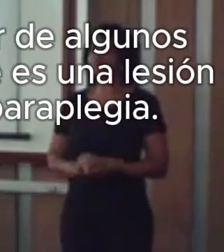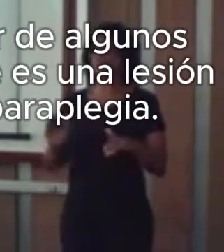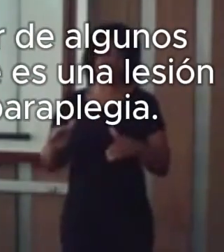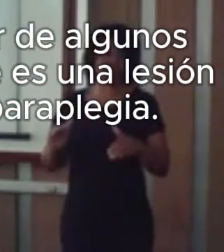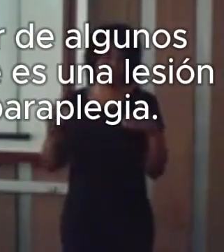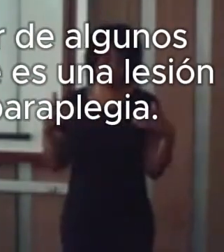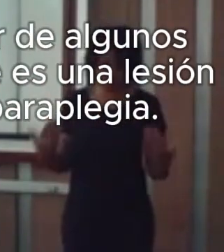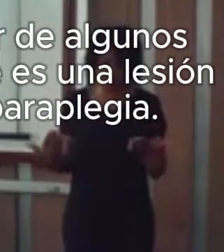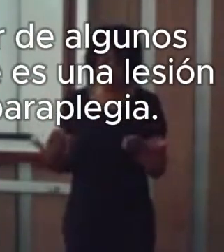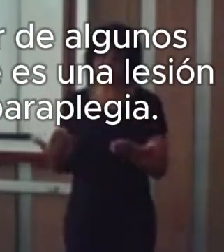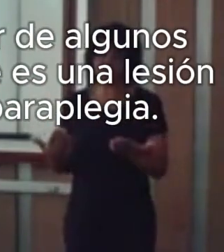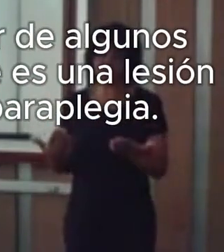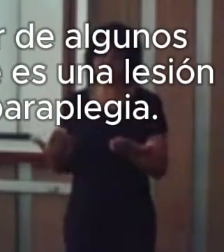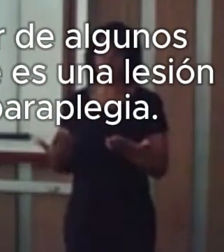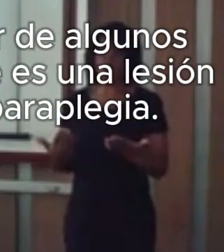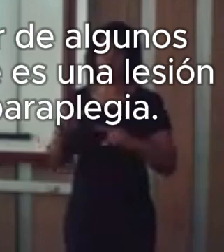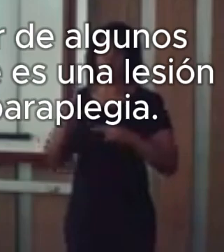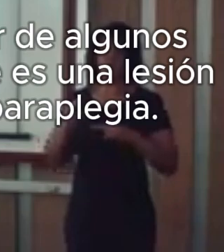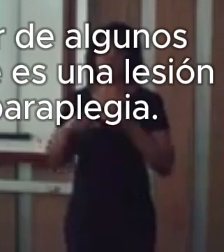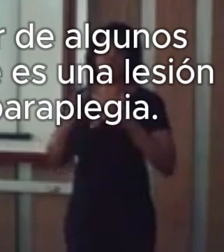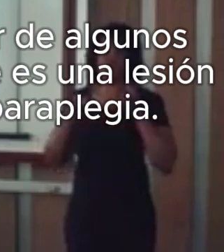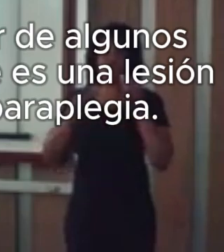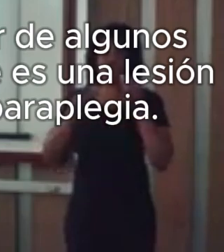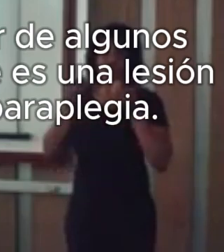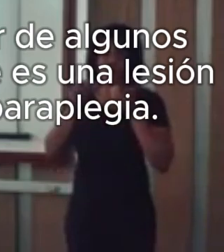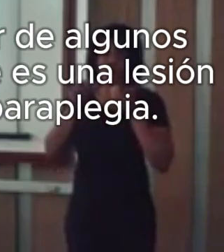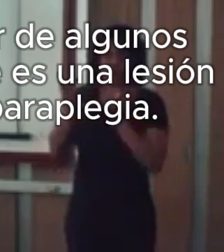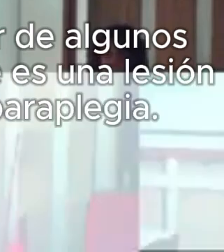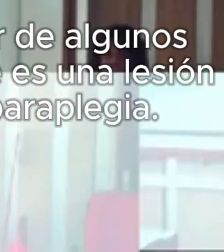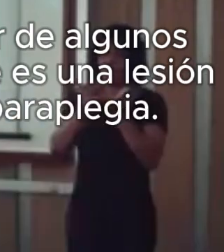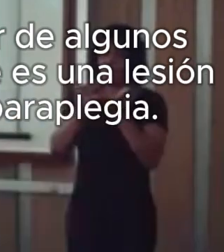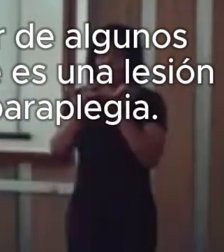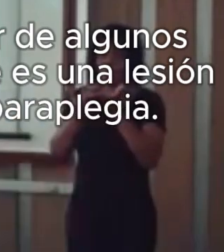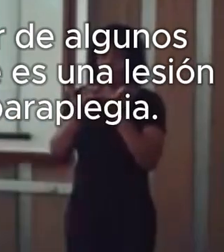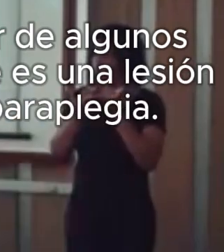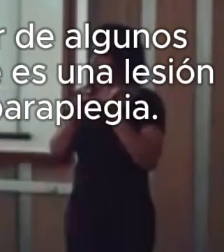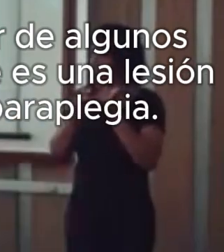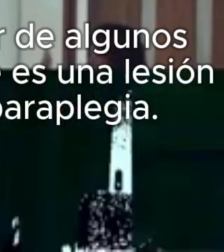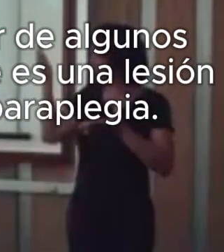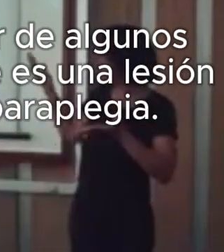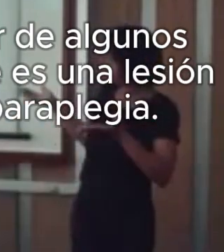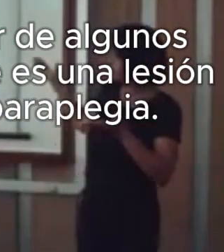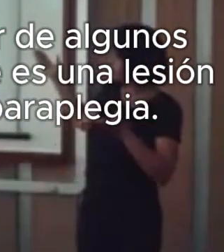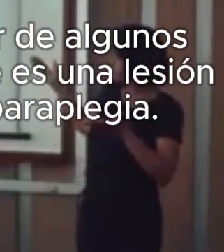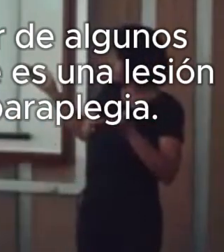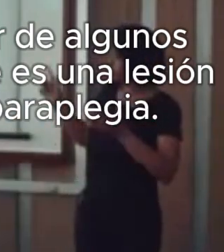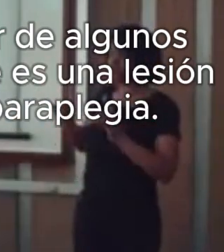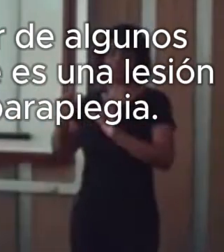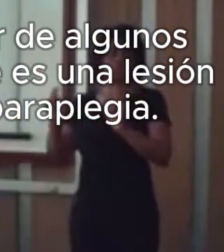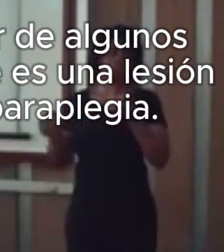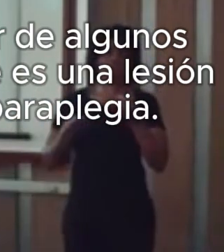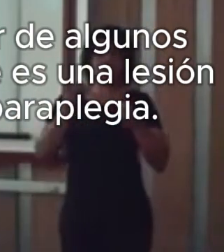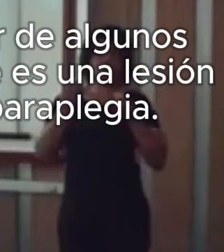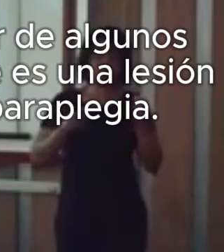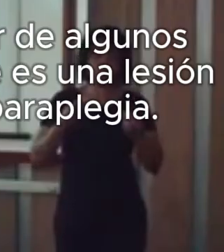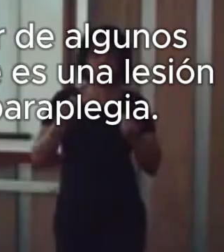Então, e aí, que instrumento, como que a gente vai fazer esse desenho? Né? Estava aqui do nada, né? Que fazer como? Então, primeira coisa, vou